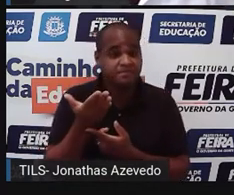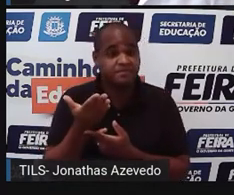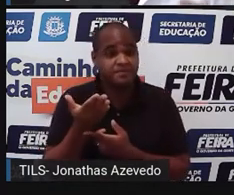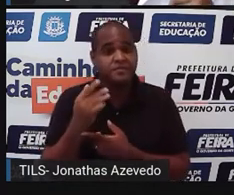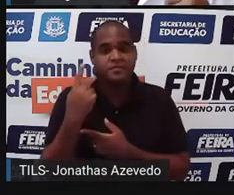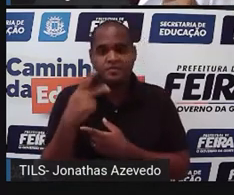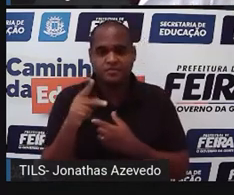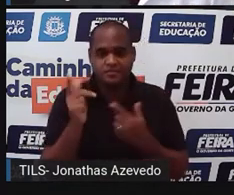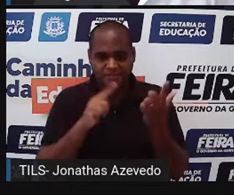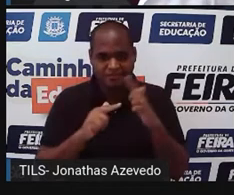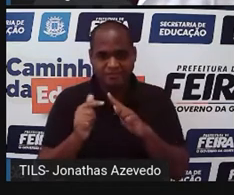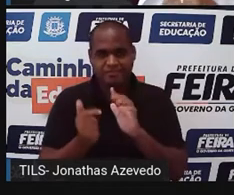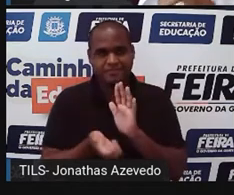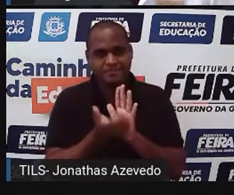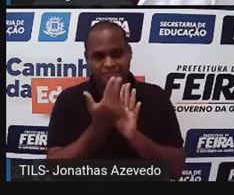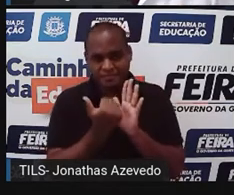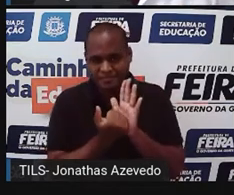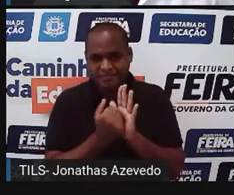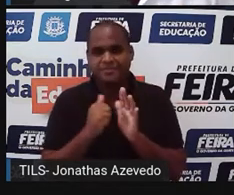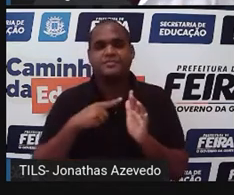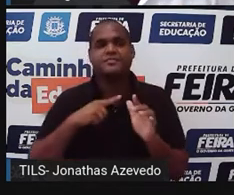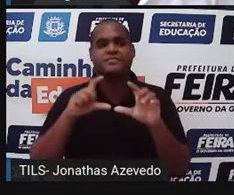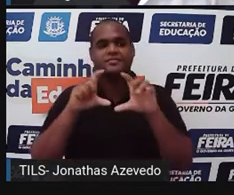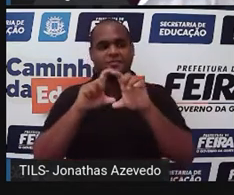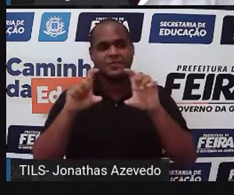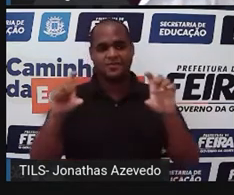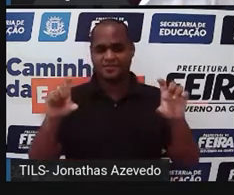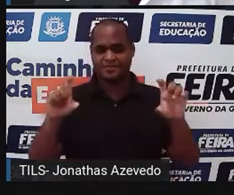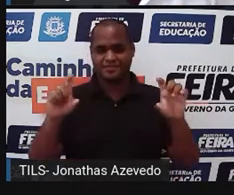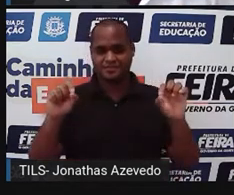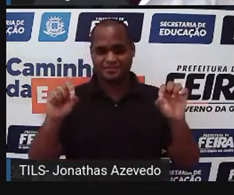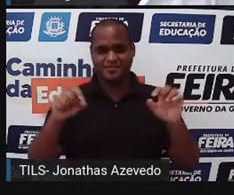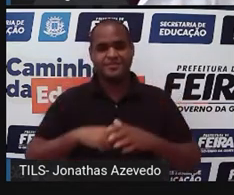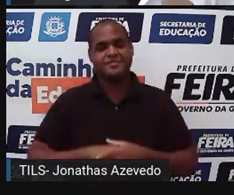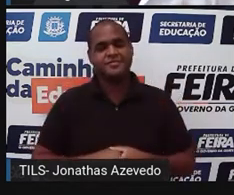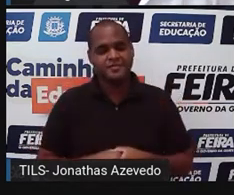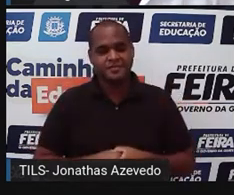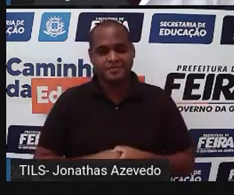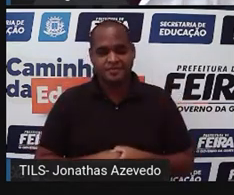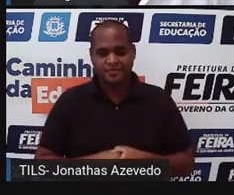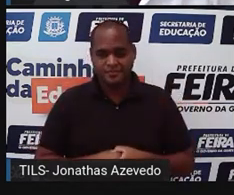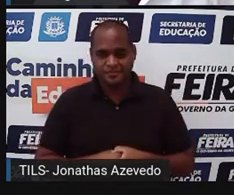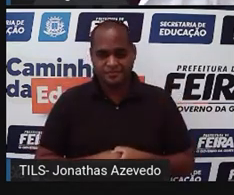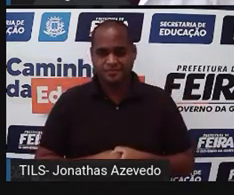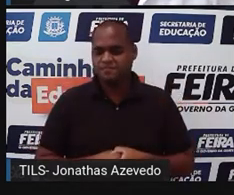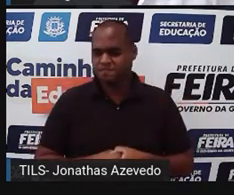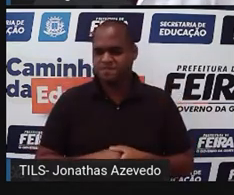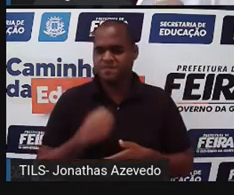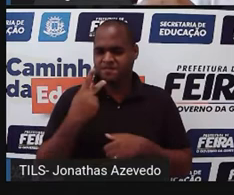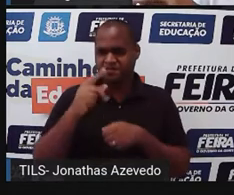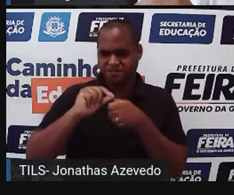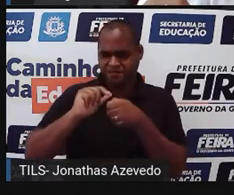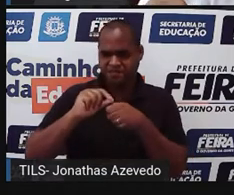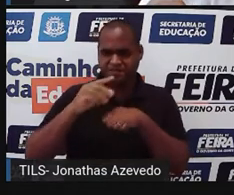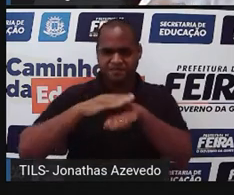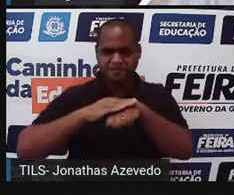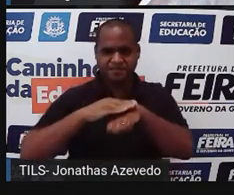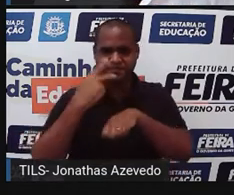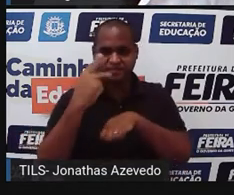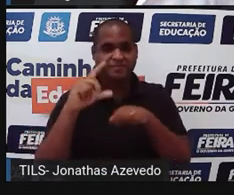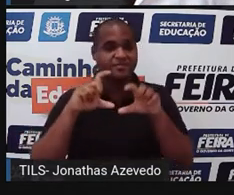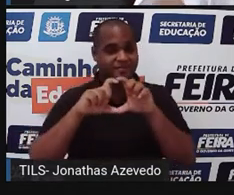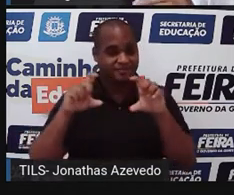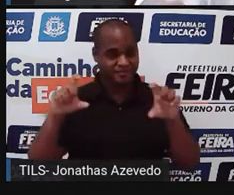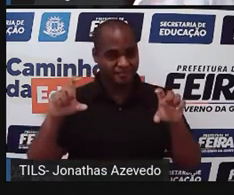esses materiais Você vai desenhar um retângulo Tá bom então Faz aí esse